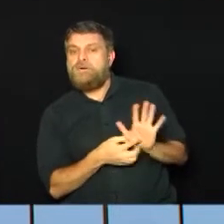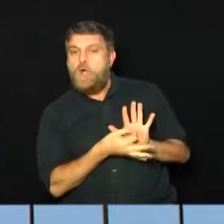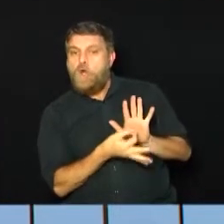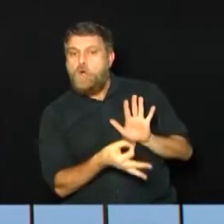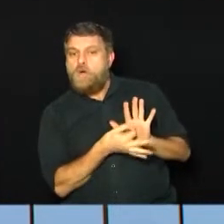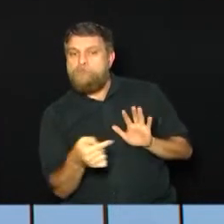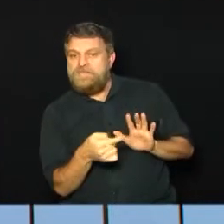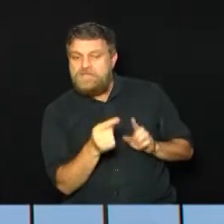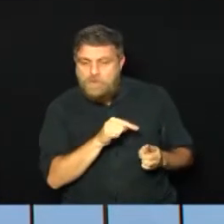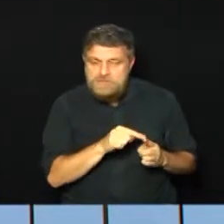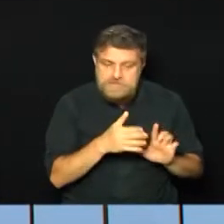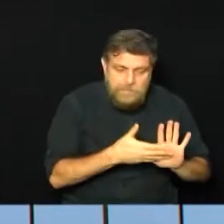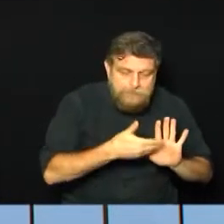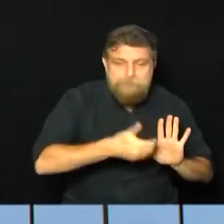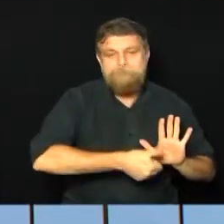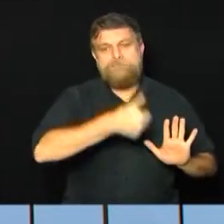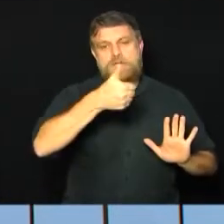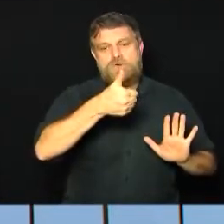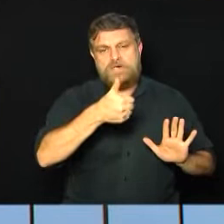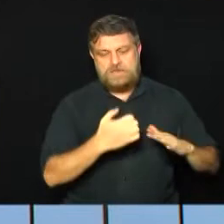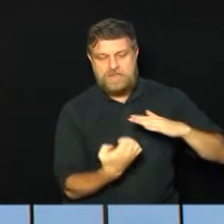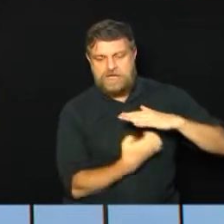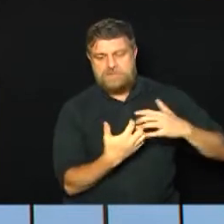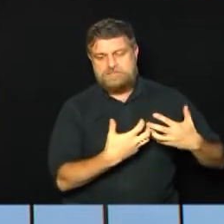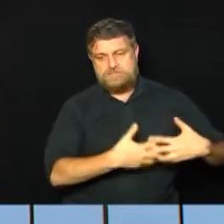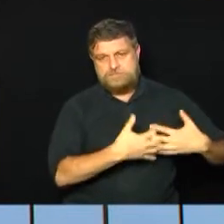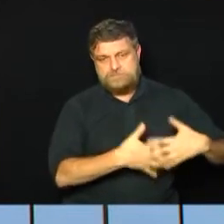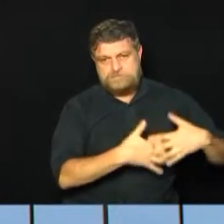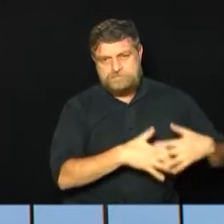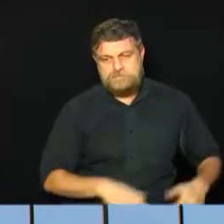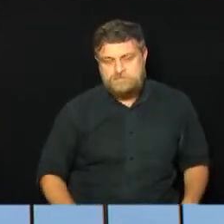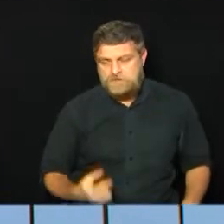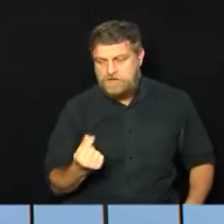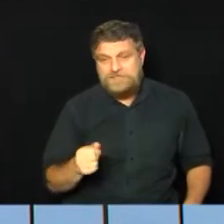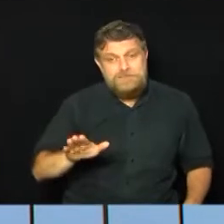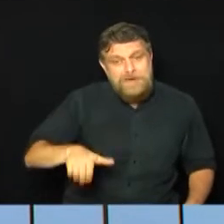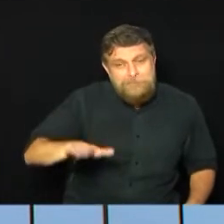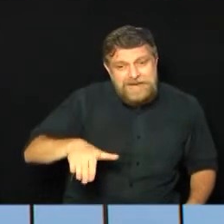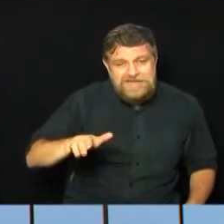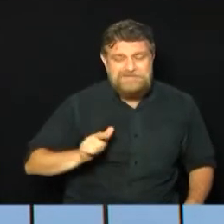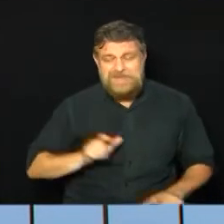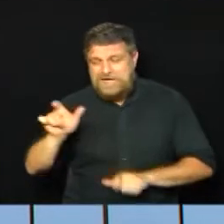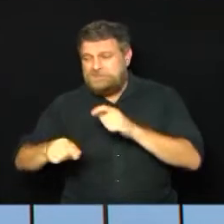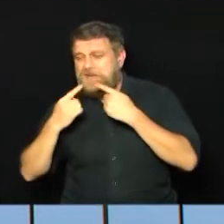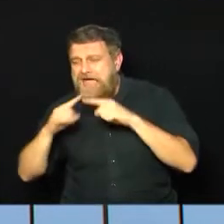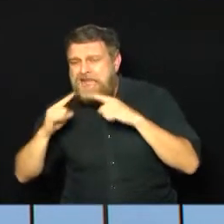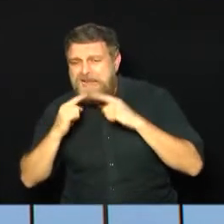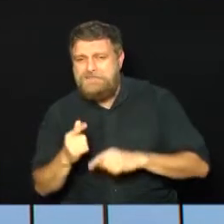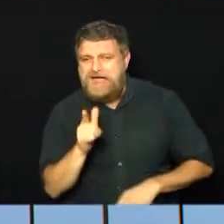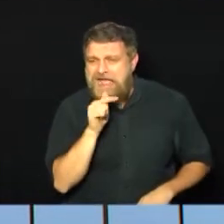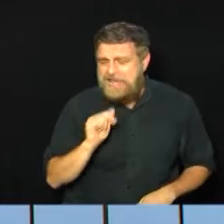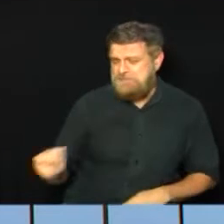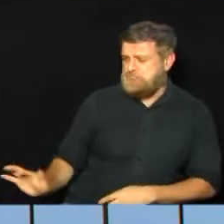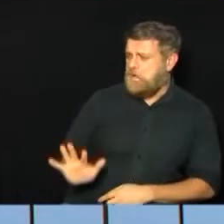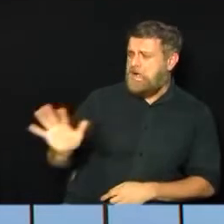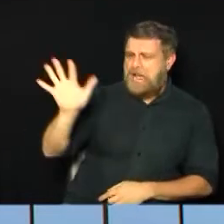sentido de melhorar o funcionamento da empresa. E aí isso resulta na tarifa. Então, todo mundo reclama do custo da água, da cobrança